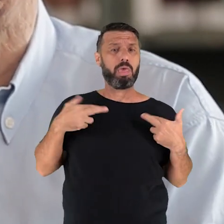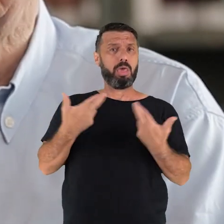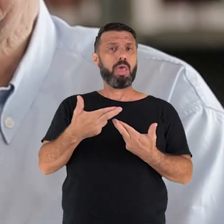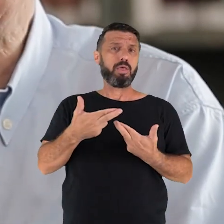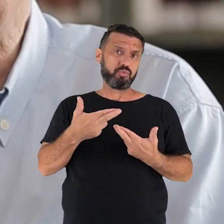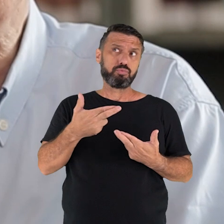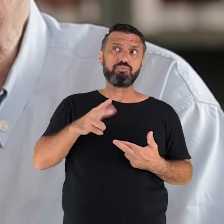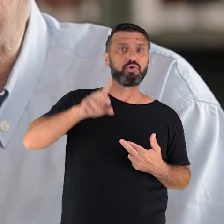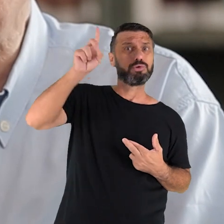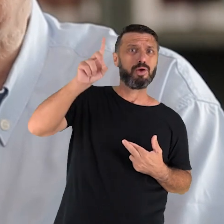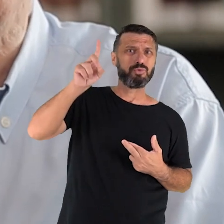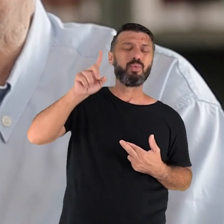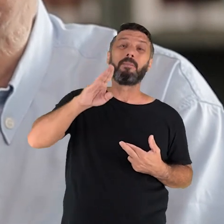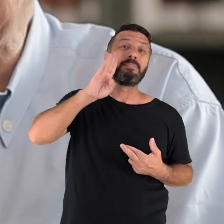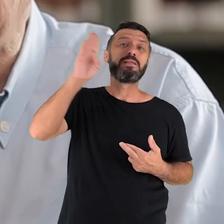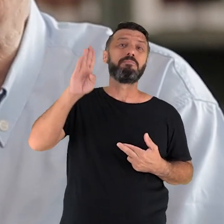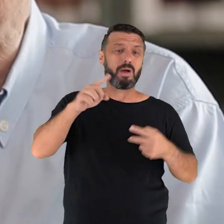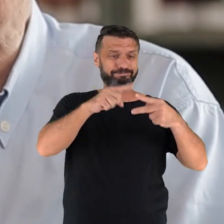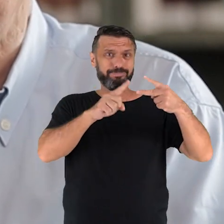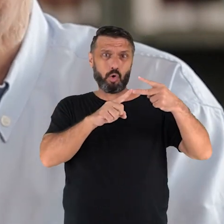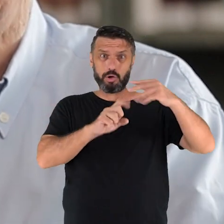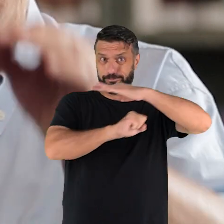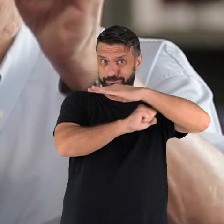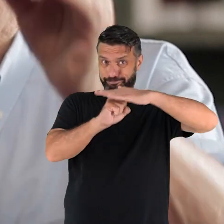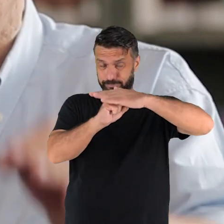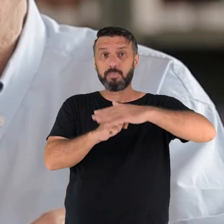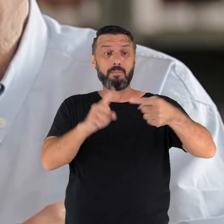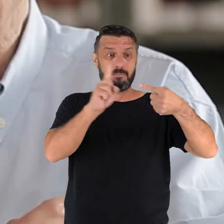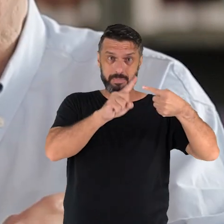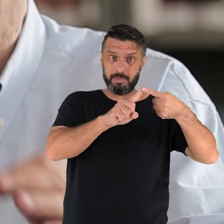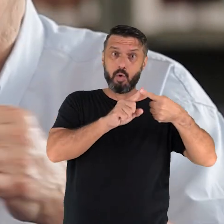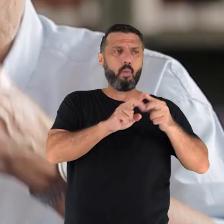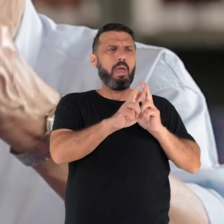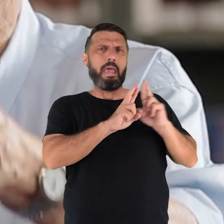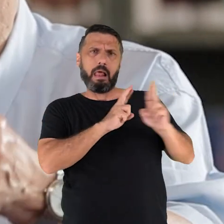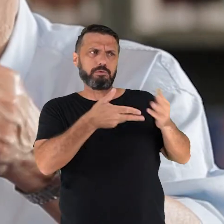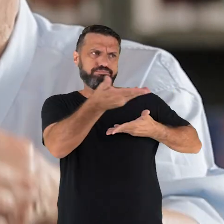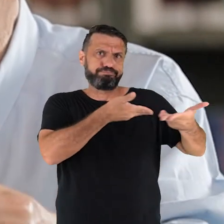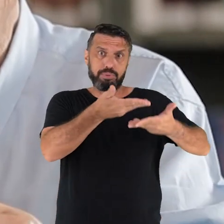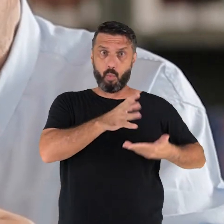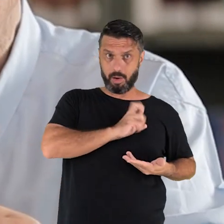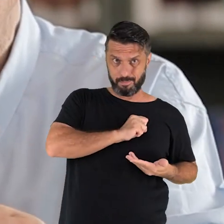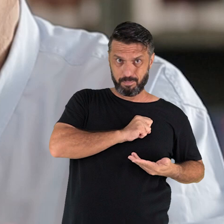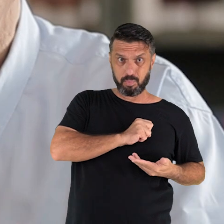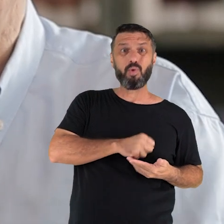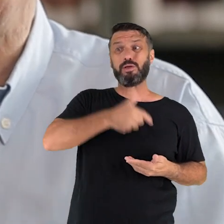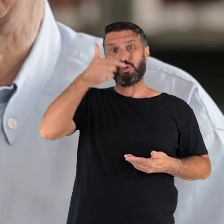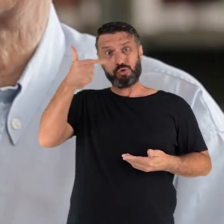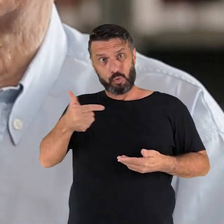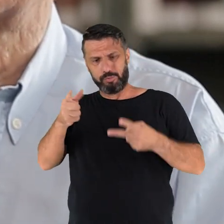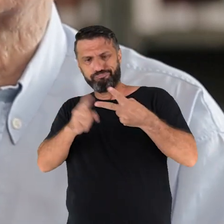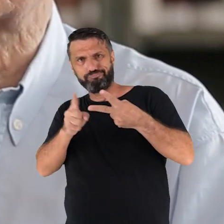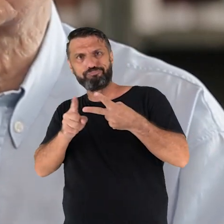de Deus e que se baseava em 2 pilares. O primeiro, na relação pessoal, o amor, e